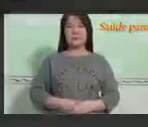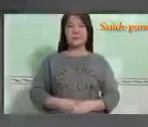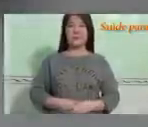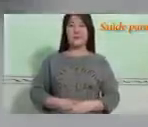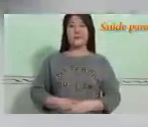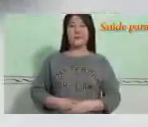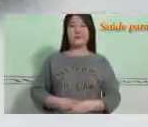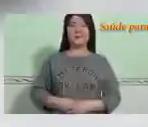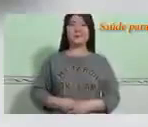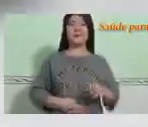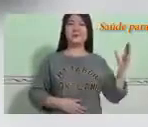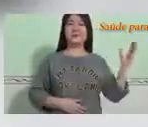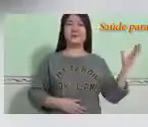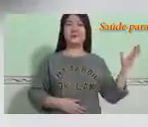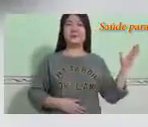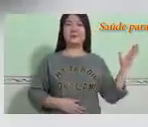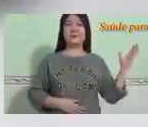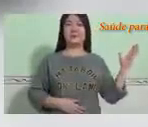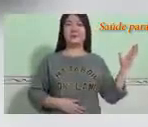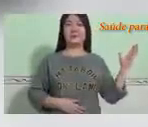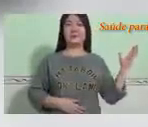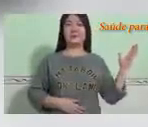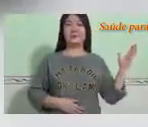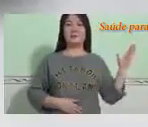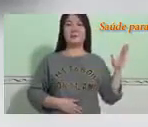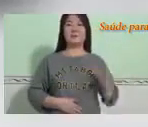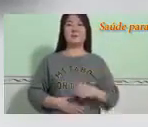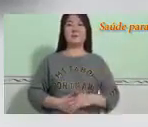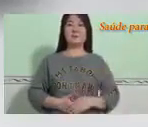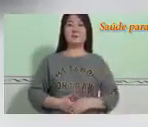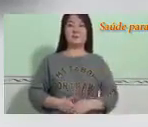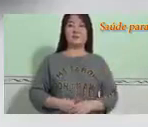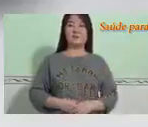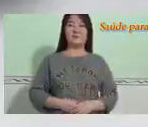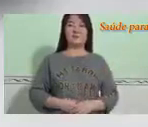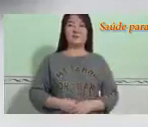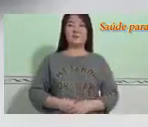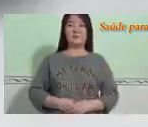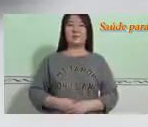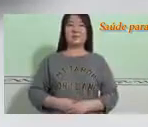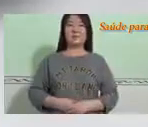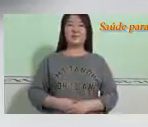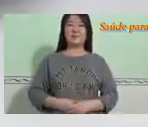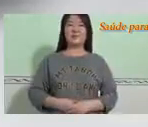para ganhar peso e decrescimento, deficiências nutricionais e, às vezes,